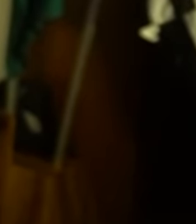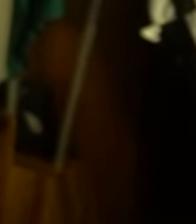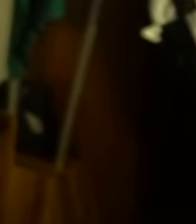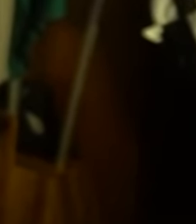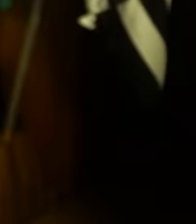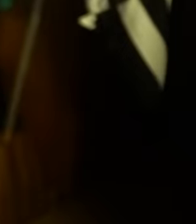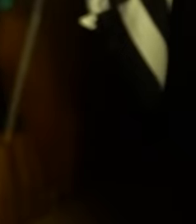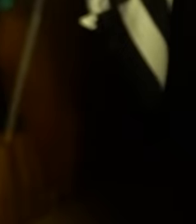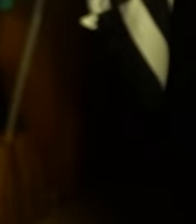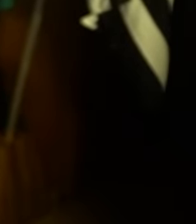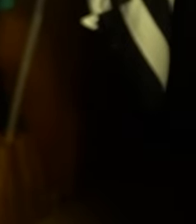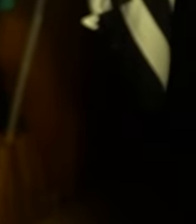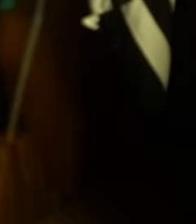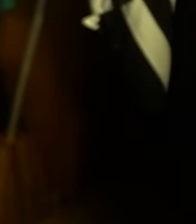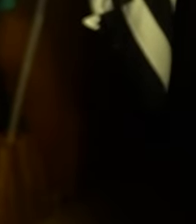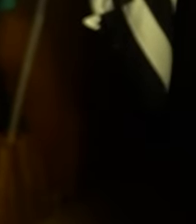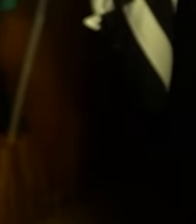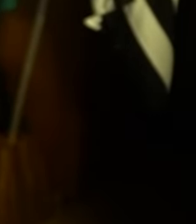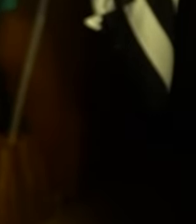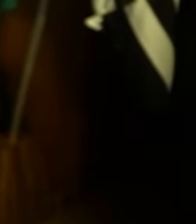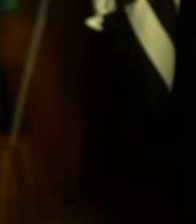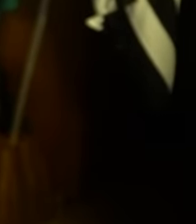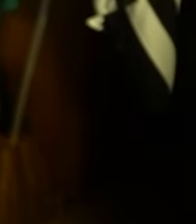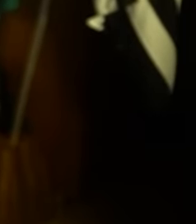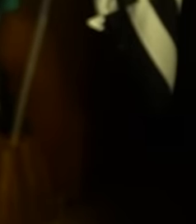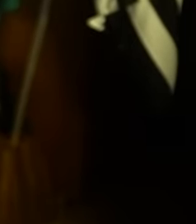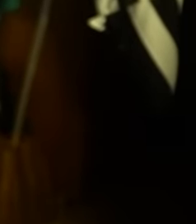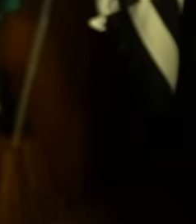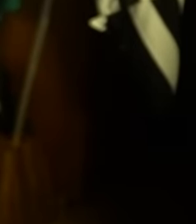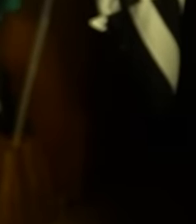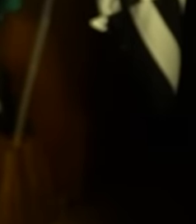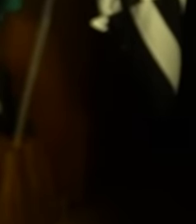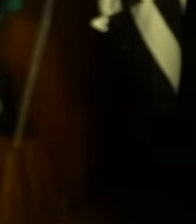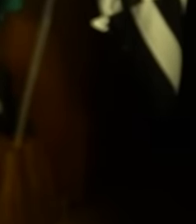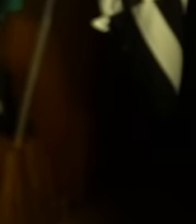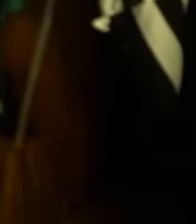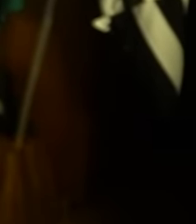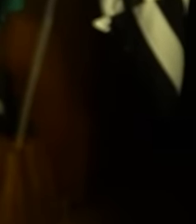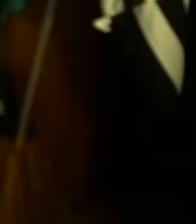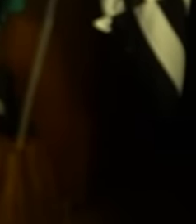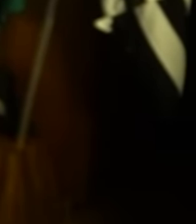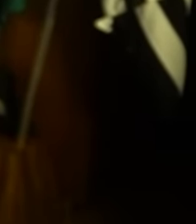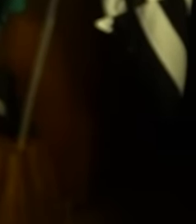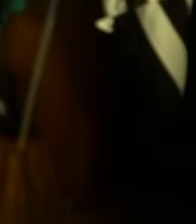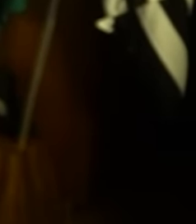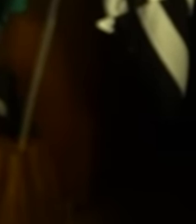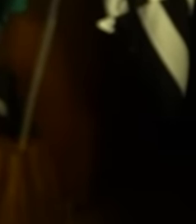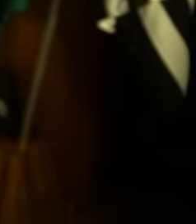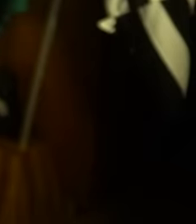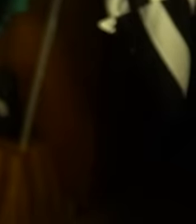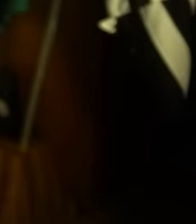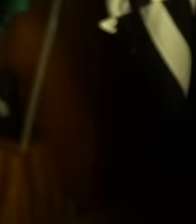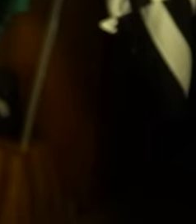em sociedade. Graças, né, ao trabalho do Judiciário, do Ministério Público, da Polícia Civil, da Polícia Militar, esse sujeito hoje está